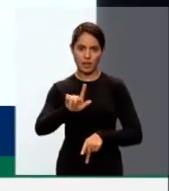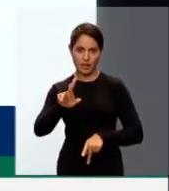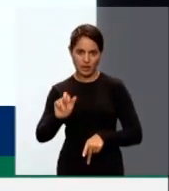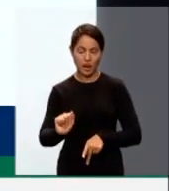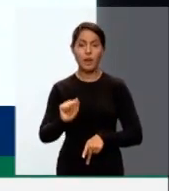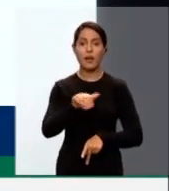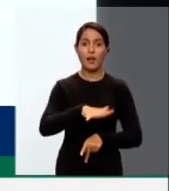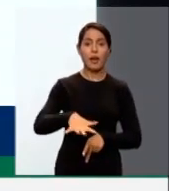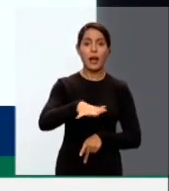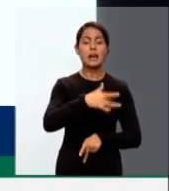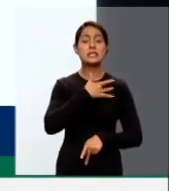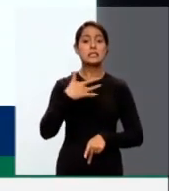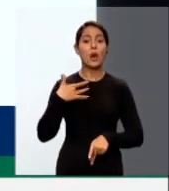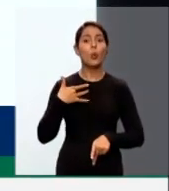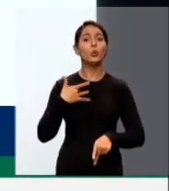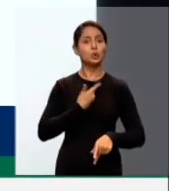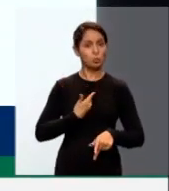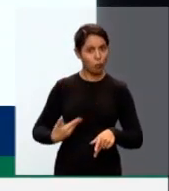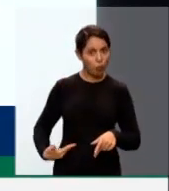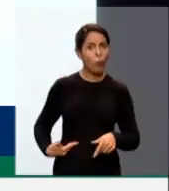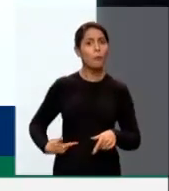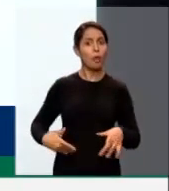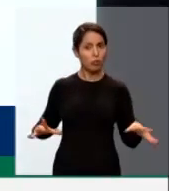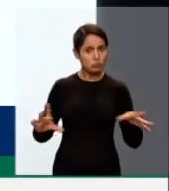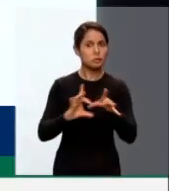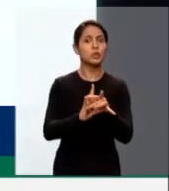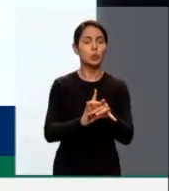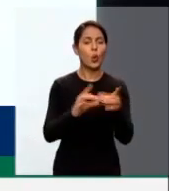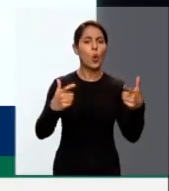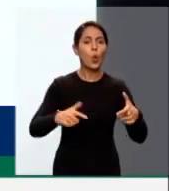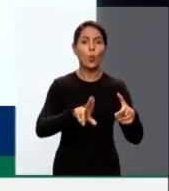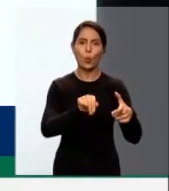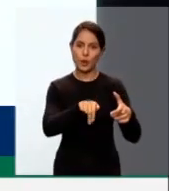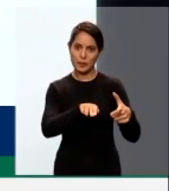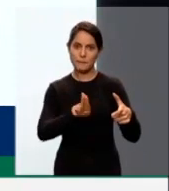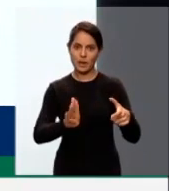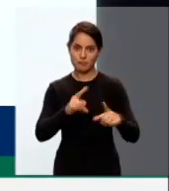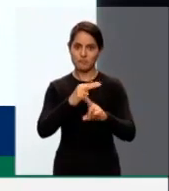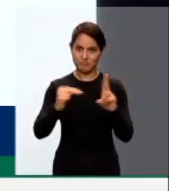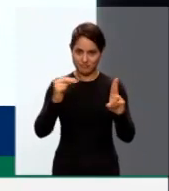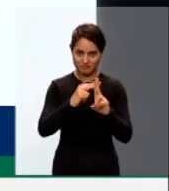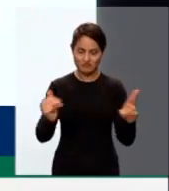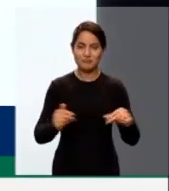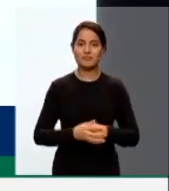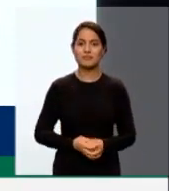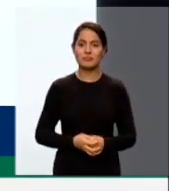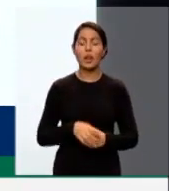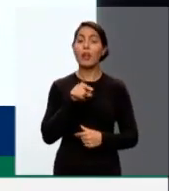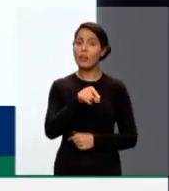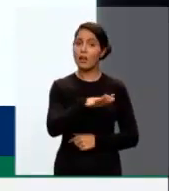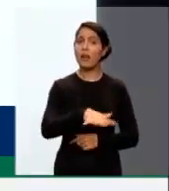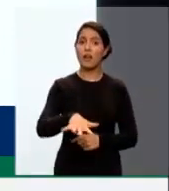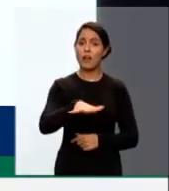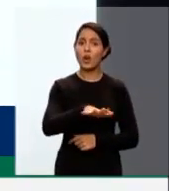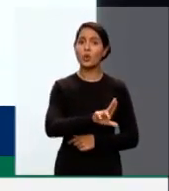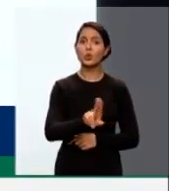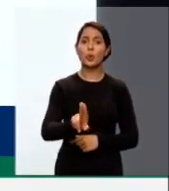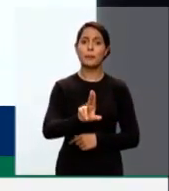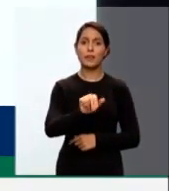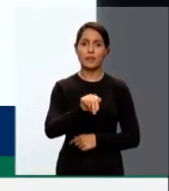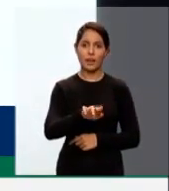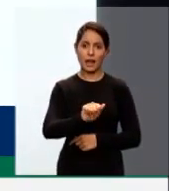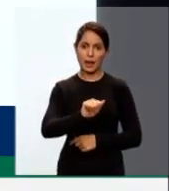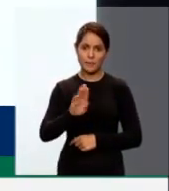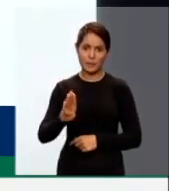Estudos de Saúde Pública da UNB e pesquisadora do Núcleo de Estudos Afro-Brasileiros, NEAB,